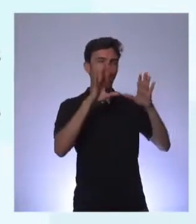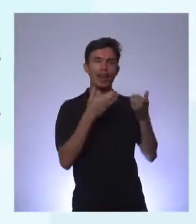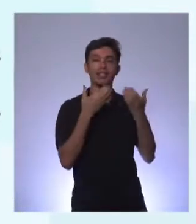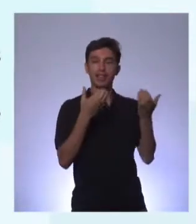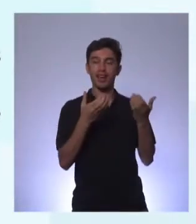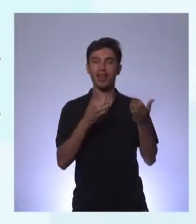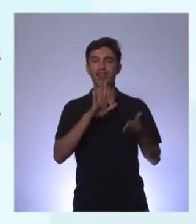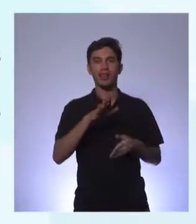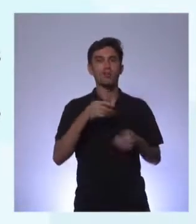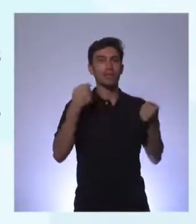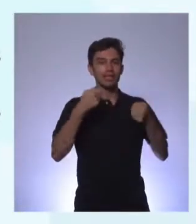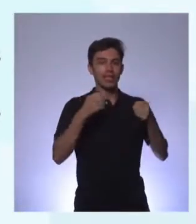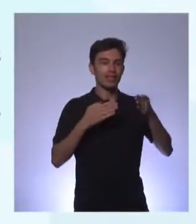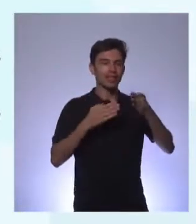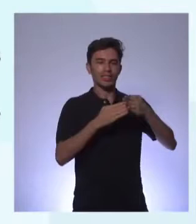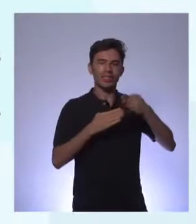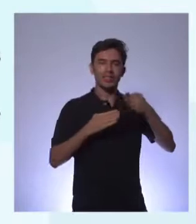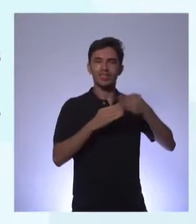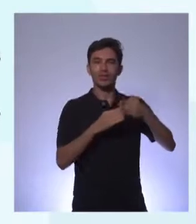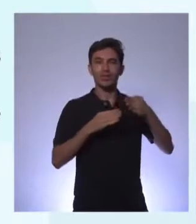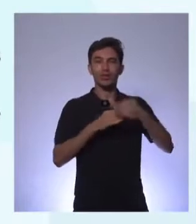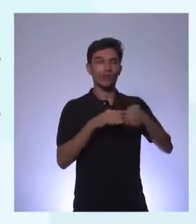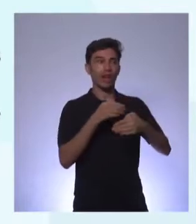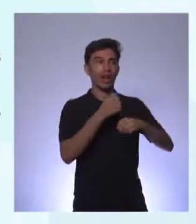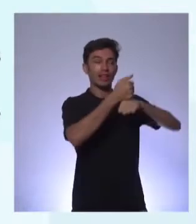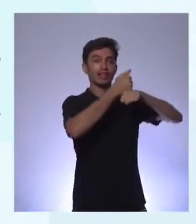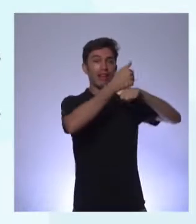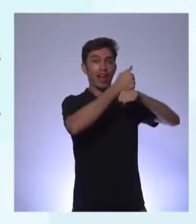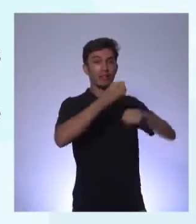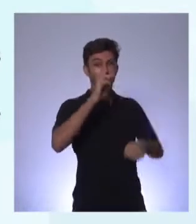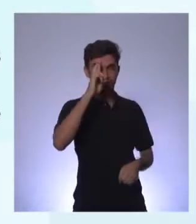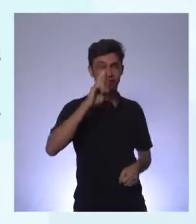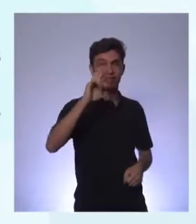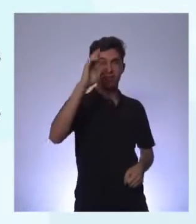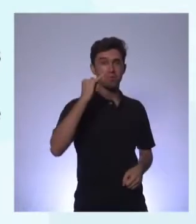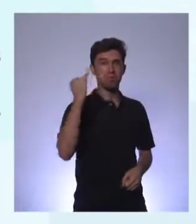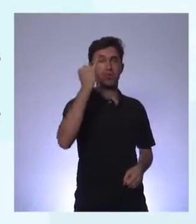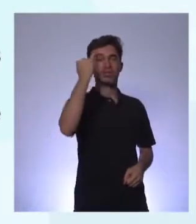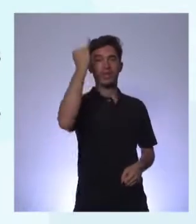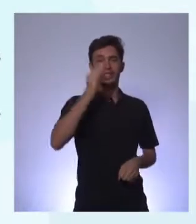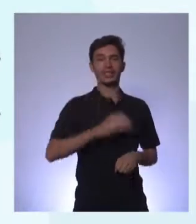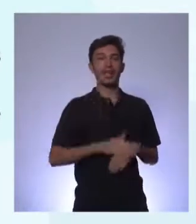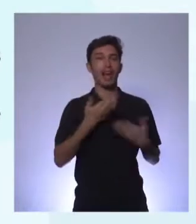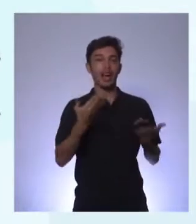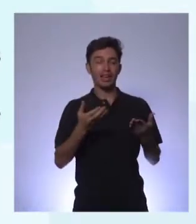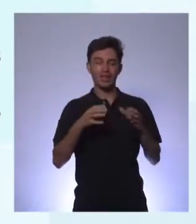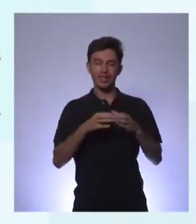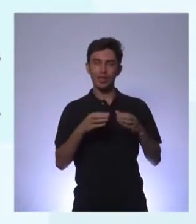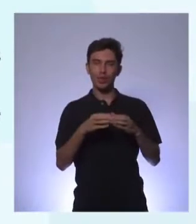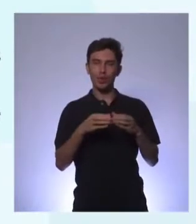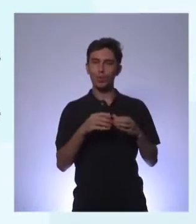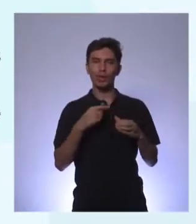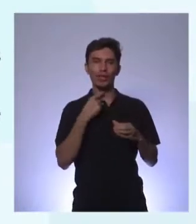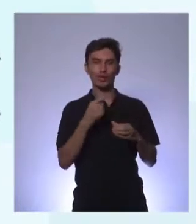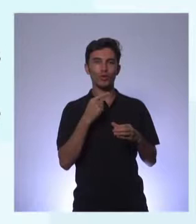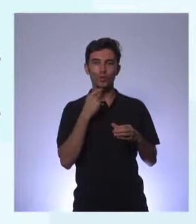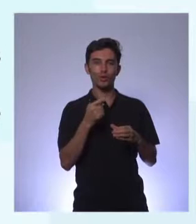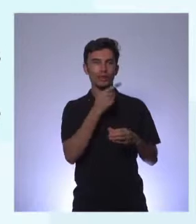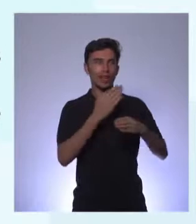necessário dificultar o acesso aos altos cargos desse grupo social para que eles